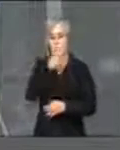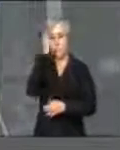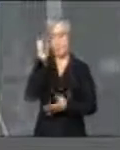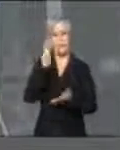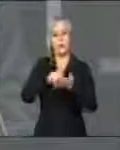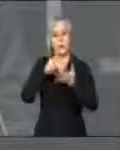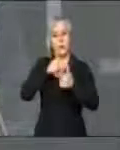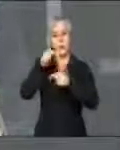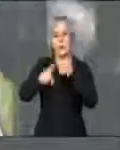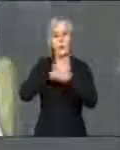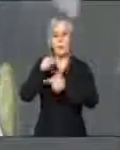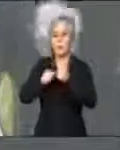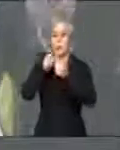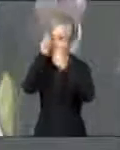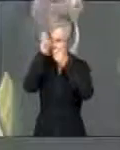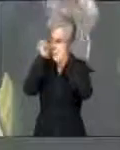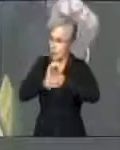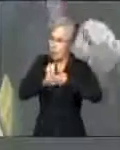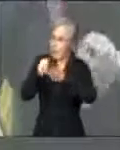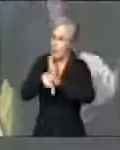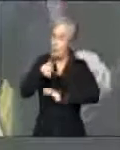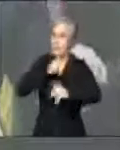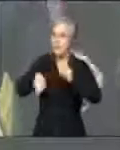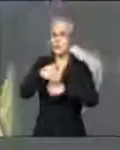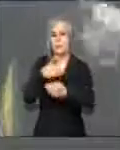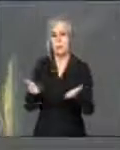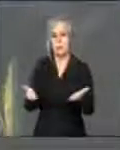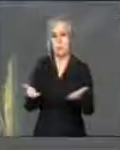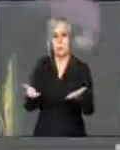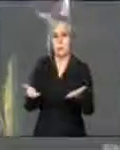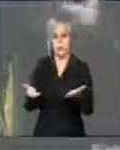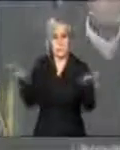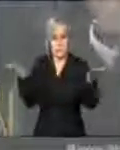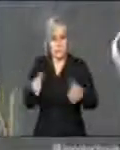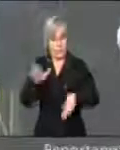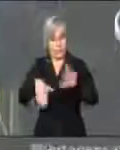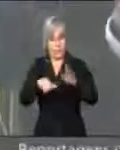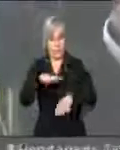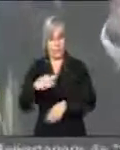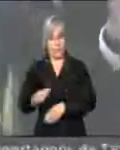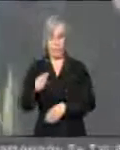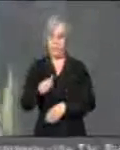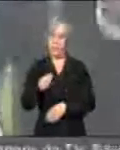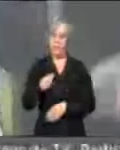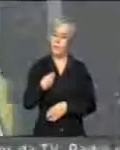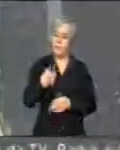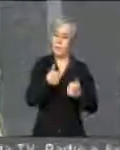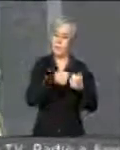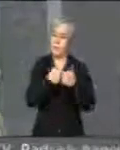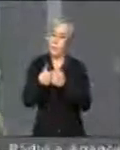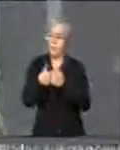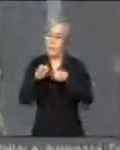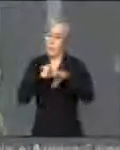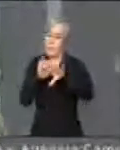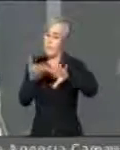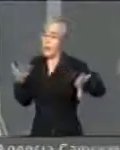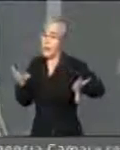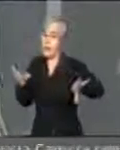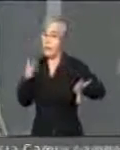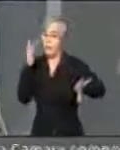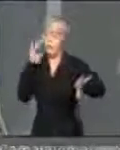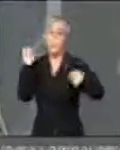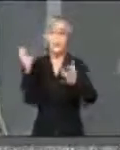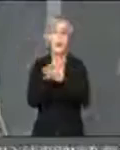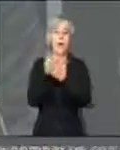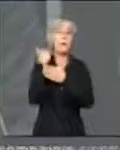que se preocupe com a nação, que se preocupe com os pobres, porque aqui às vezes se vive num mundo paralelo, uma redoma, a gente não sabe o que está se